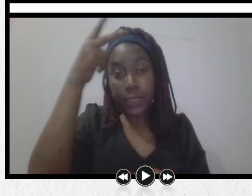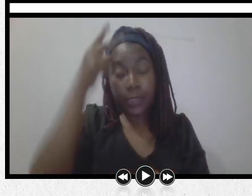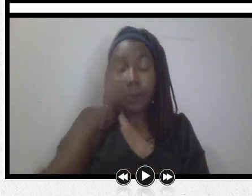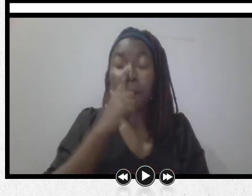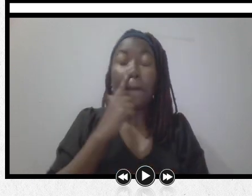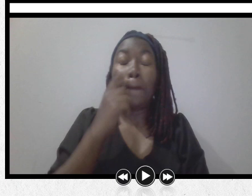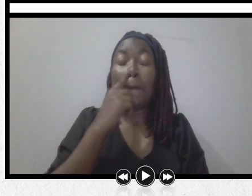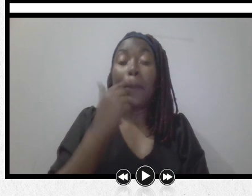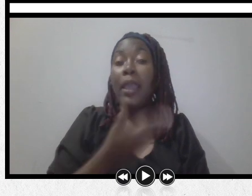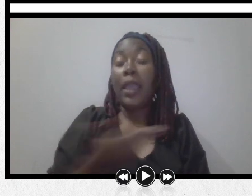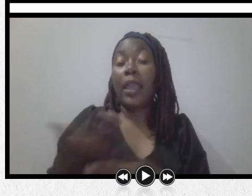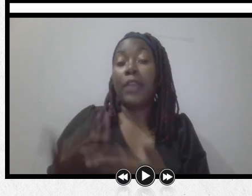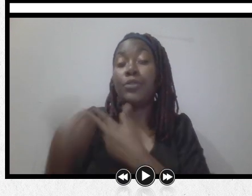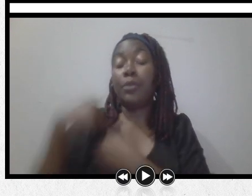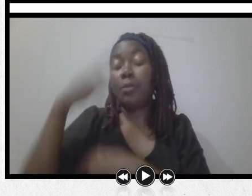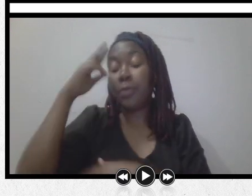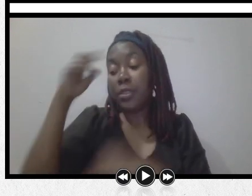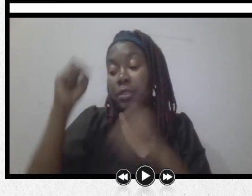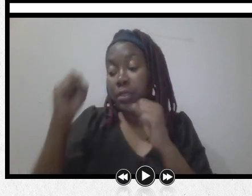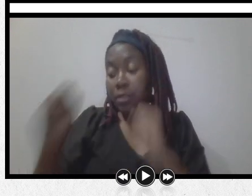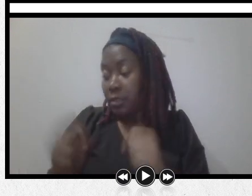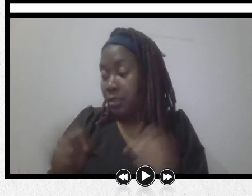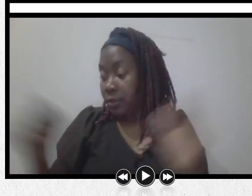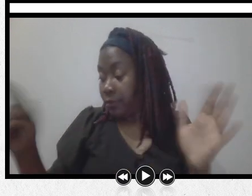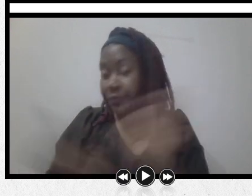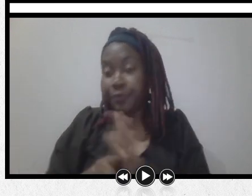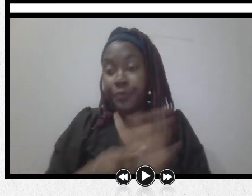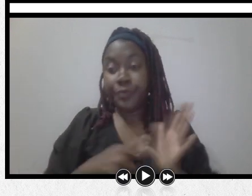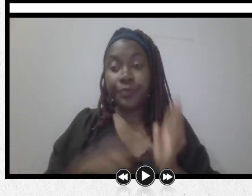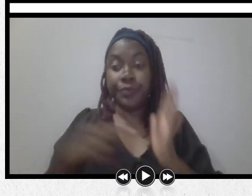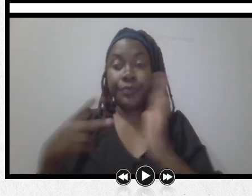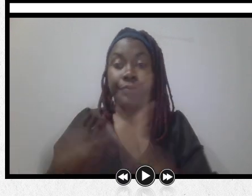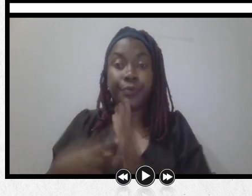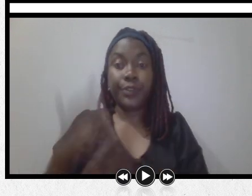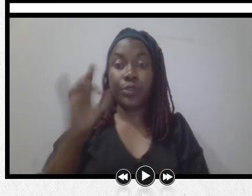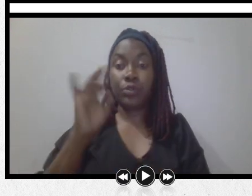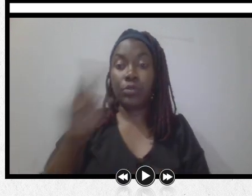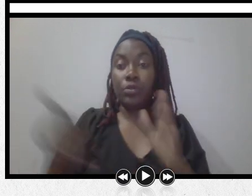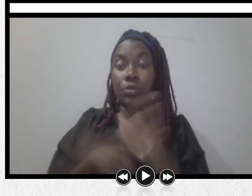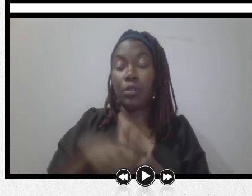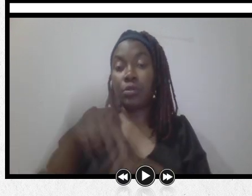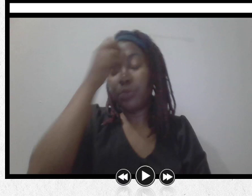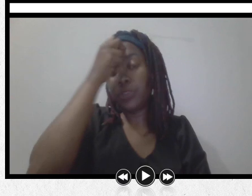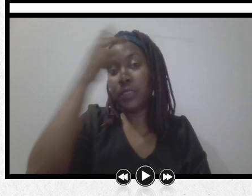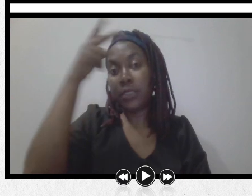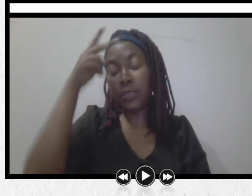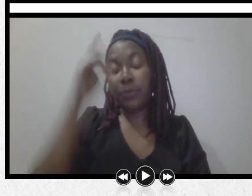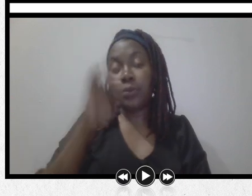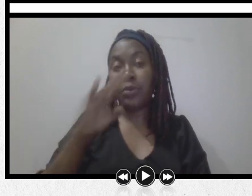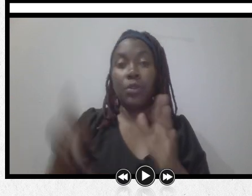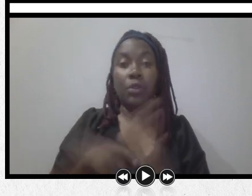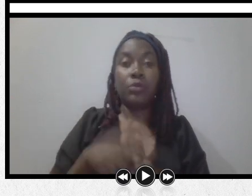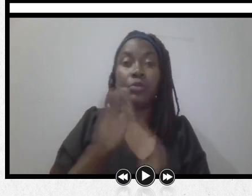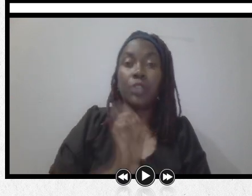E essas competências, elas podem ser competências exclusivas, ou seja, competência só do município, competência só do